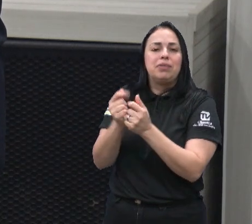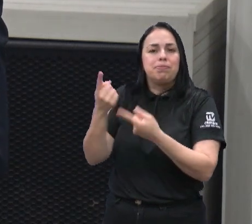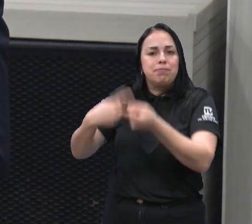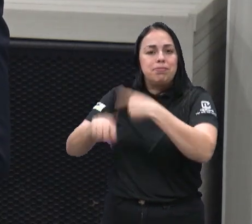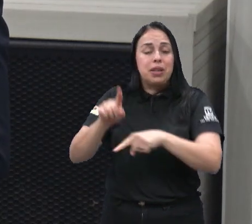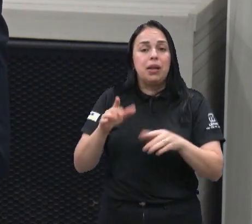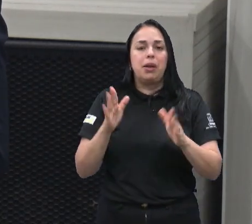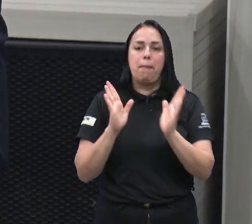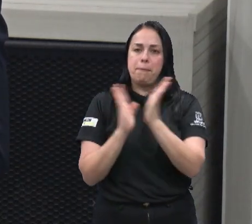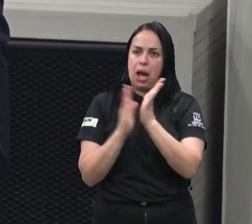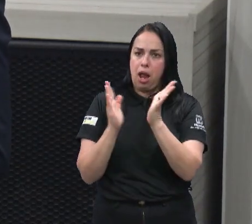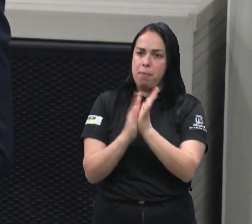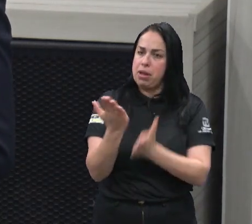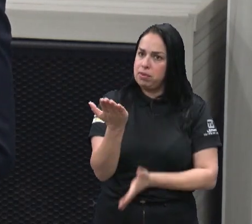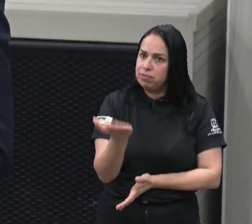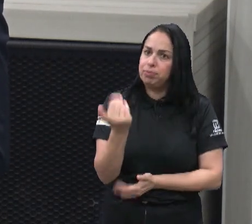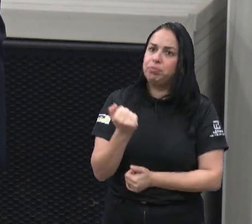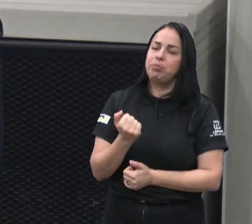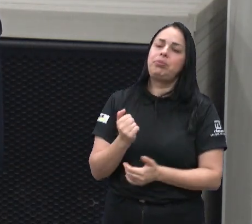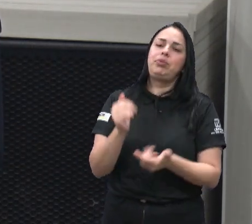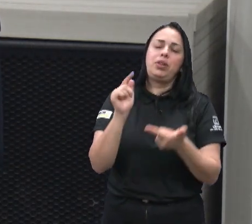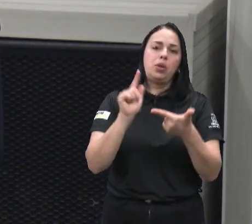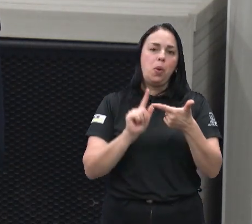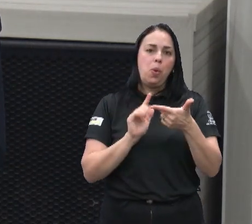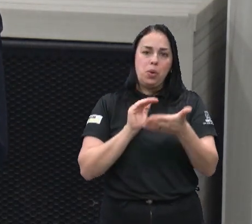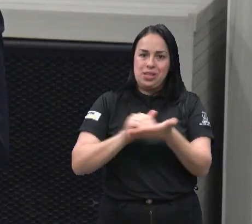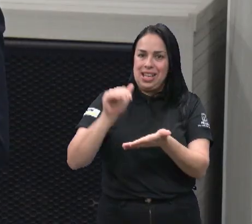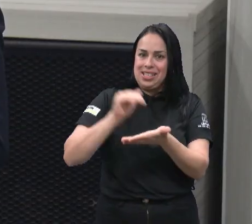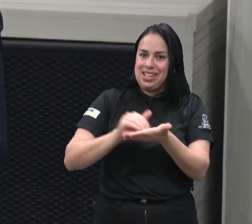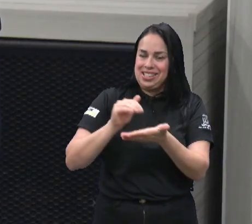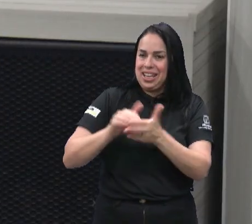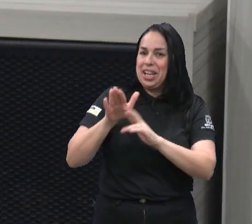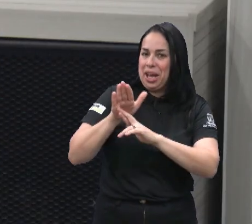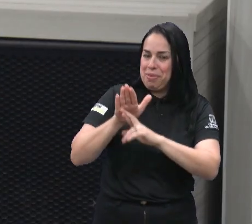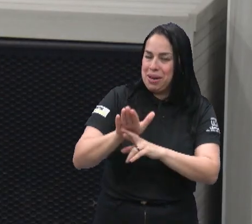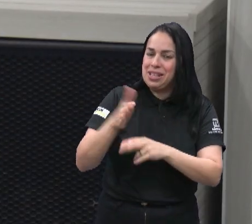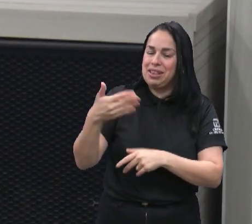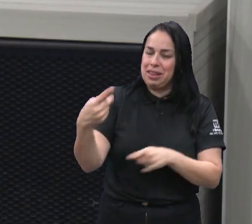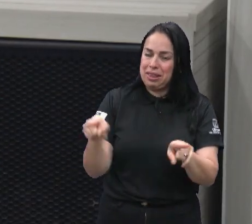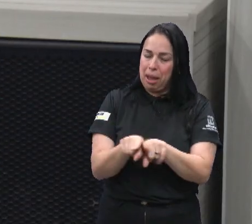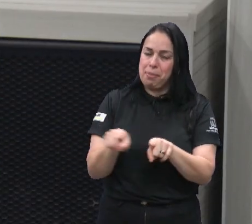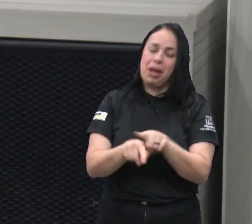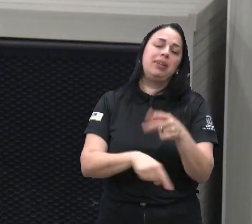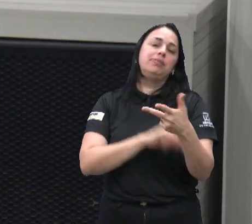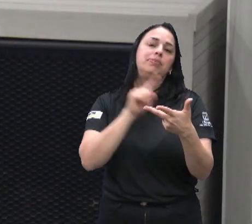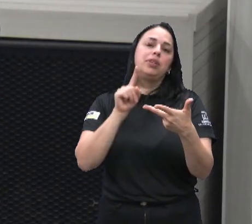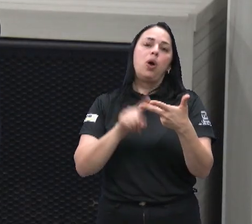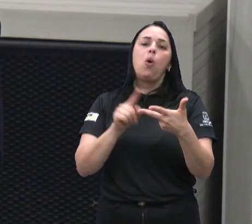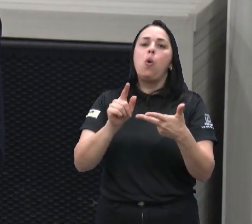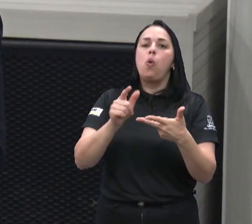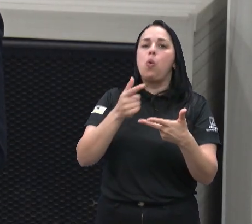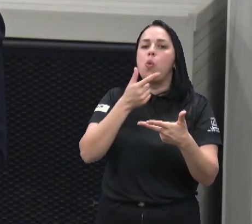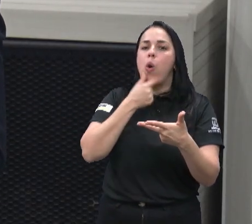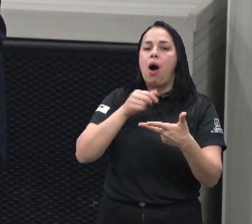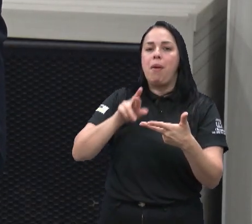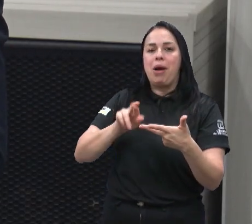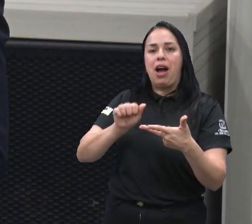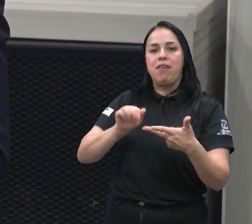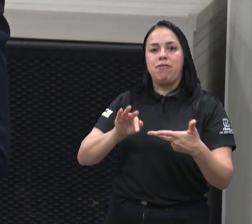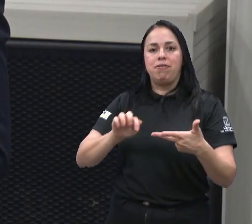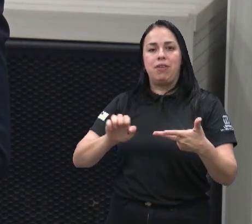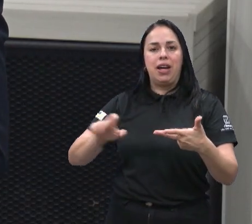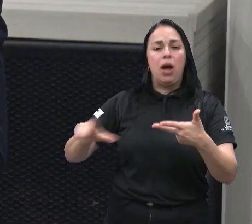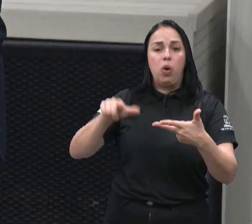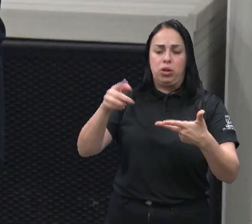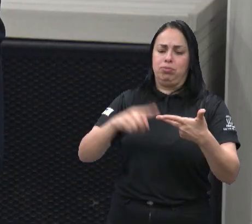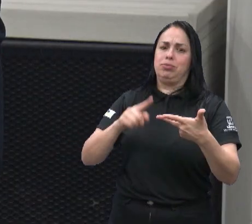o Leonardo, o secretário também, que aqui se faz presente no plenário, o Rafael, né, que já o conheço de longa